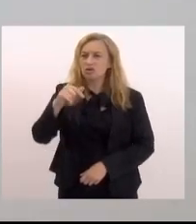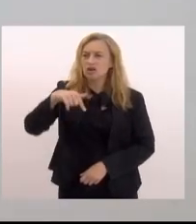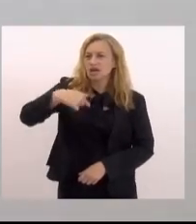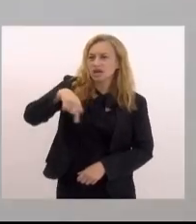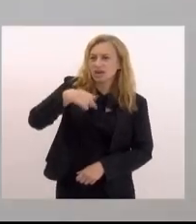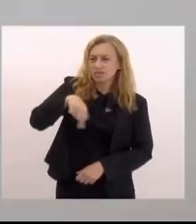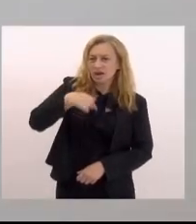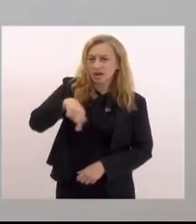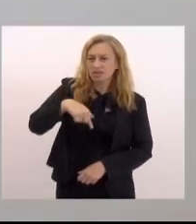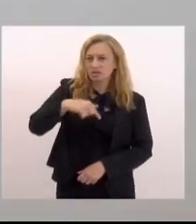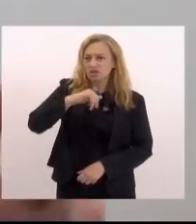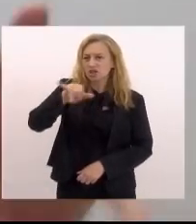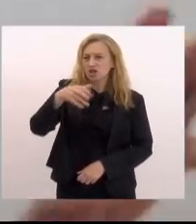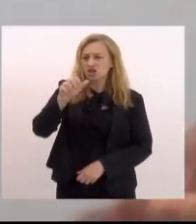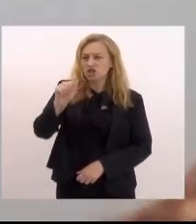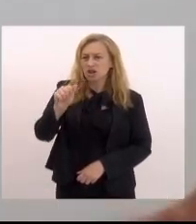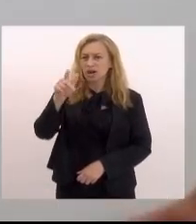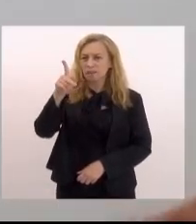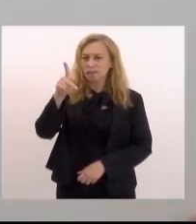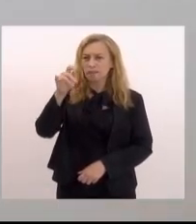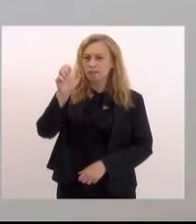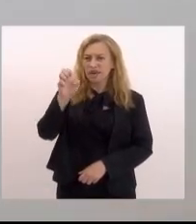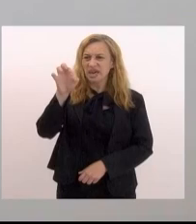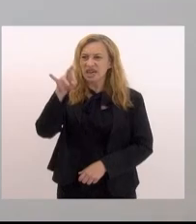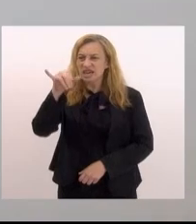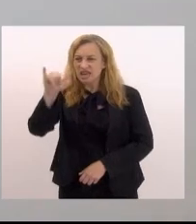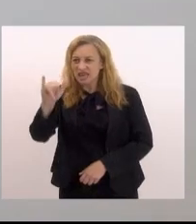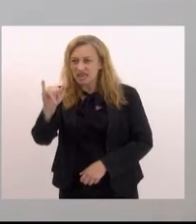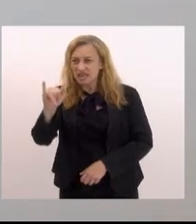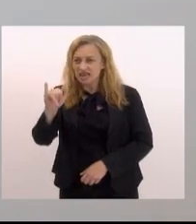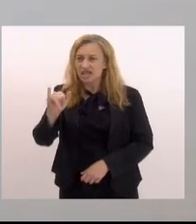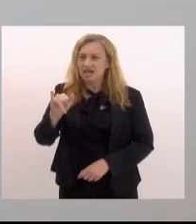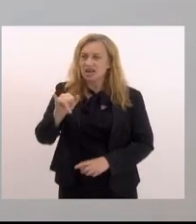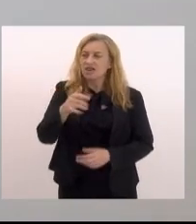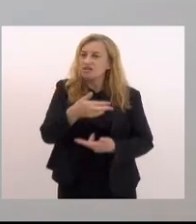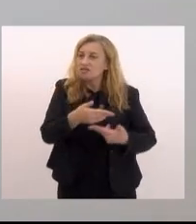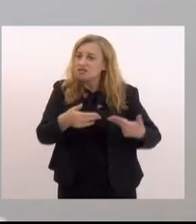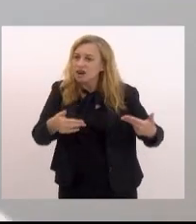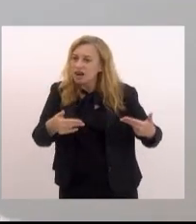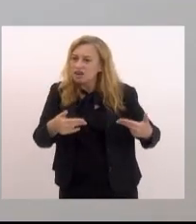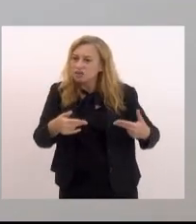Seropédica e Itaguaí. Quer dizer, então, isto daí, todas